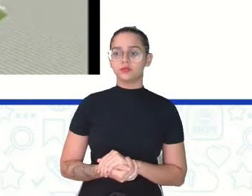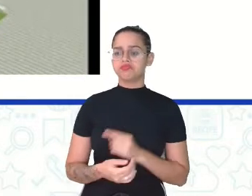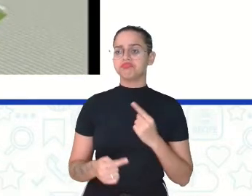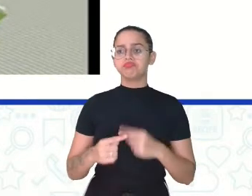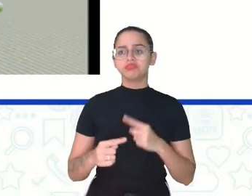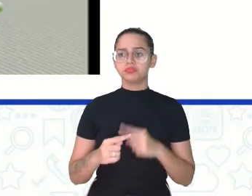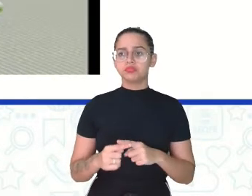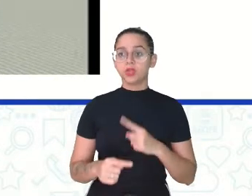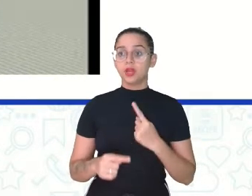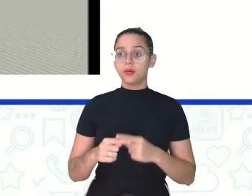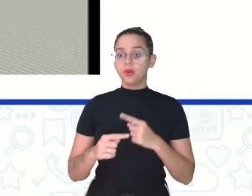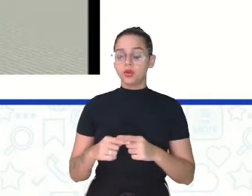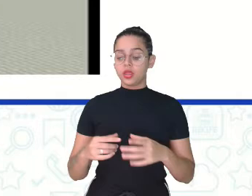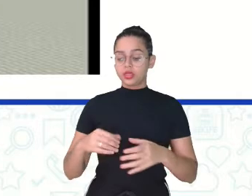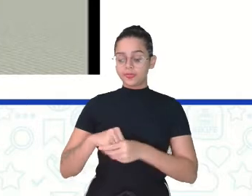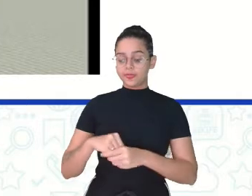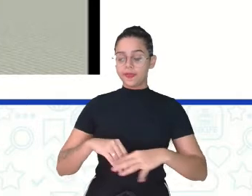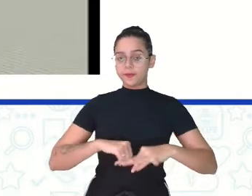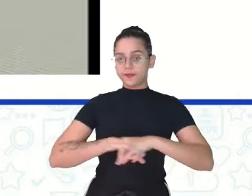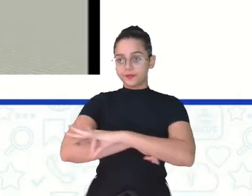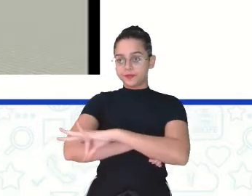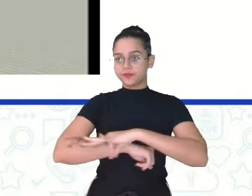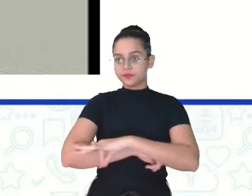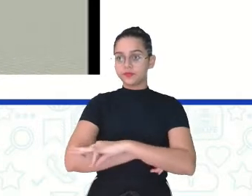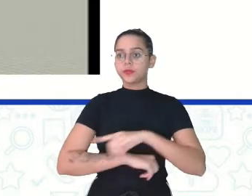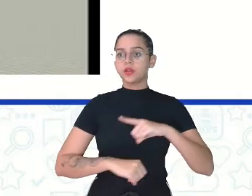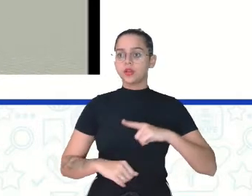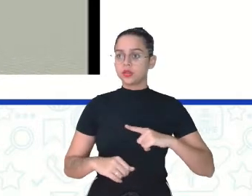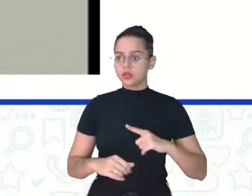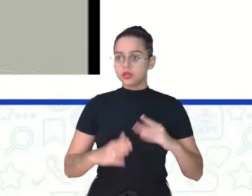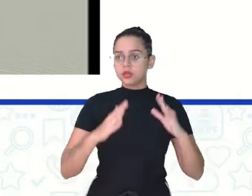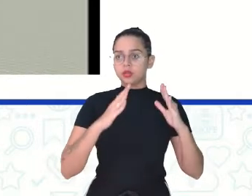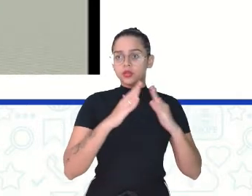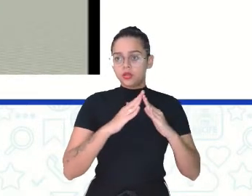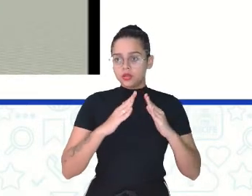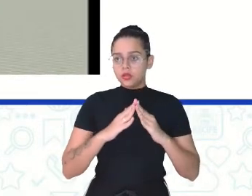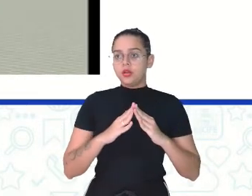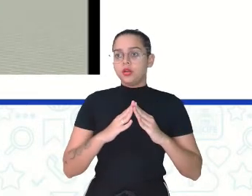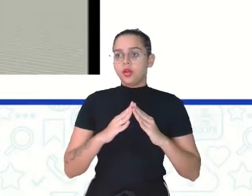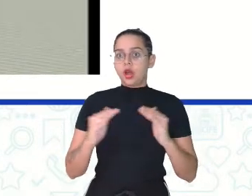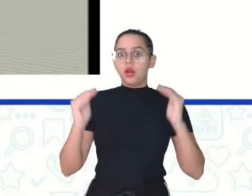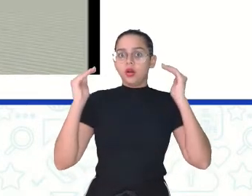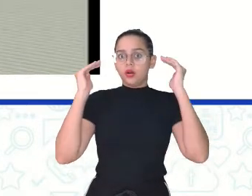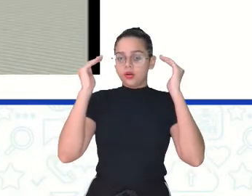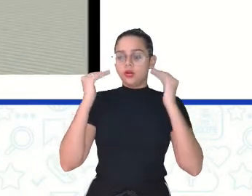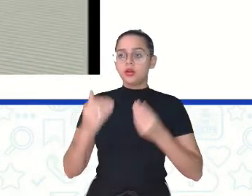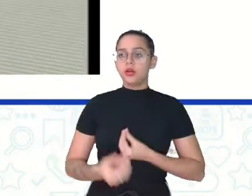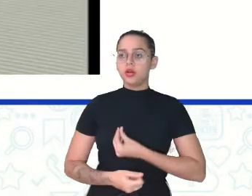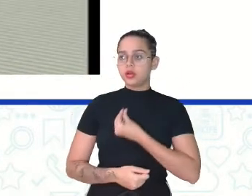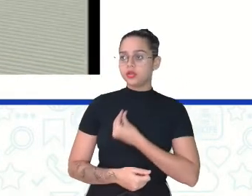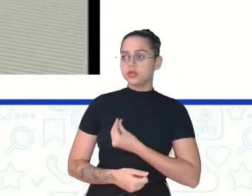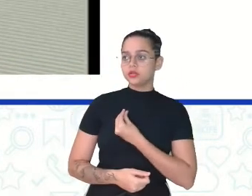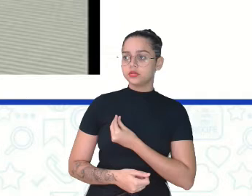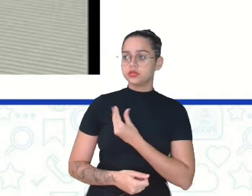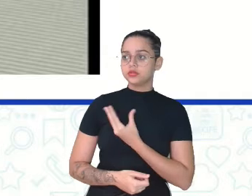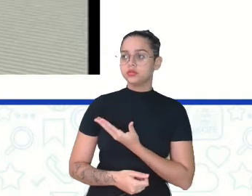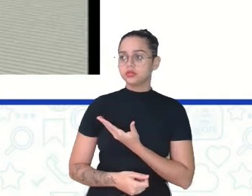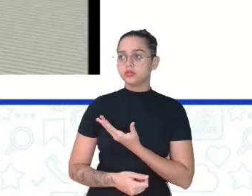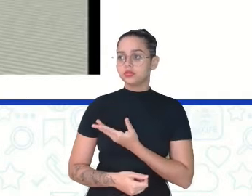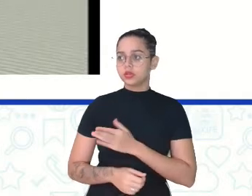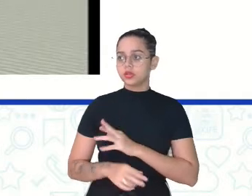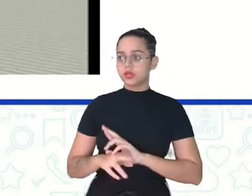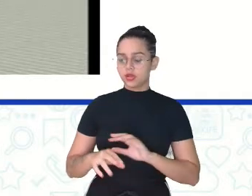Por quê? Porque na arquitetura a gente tem os condomínios de alto padrão, existe